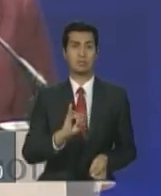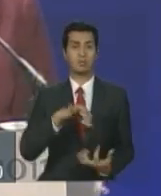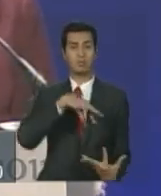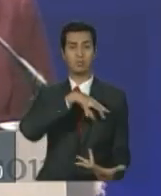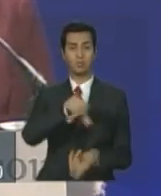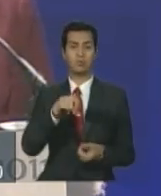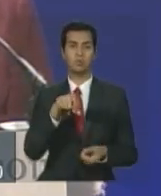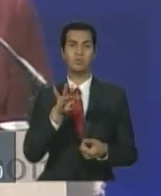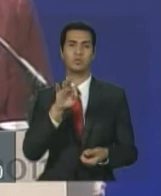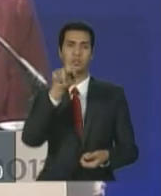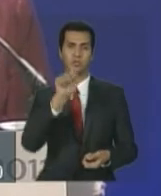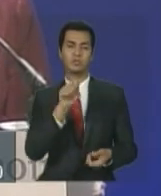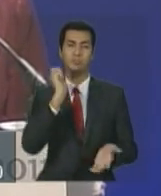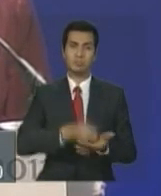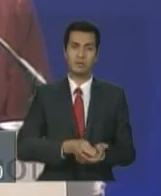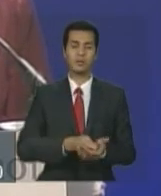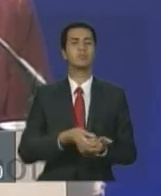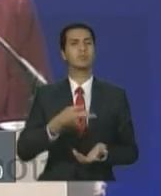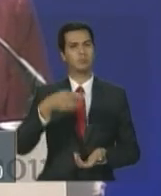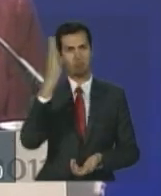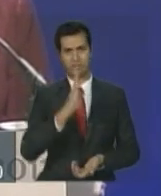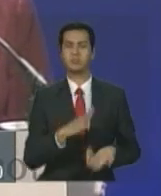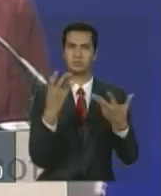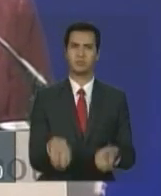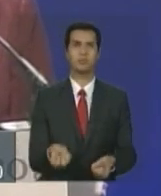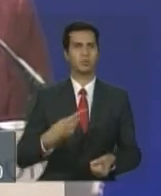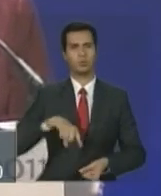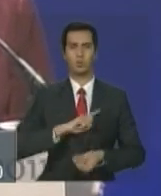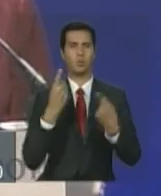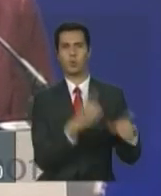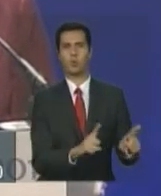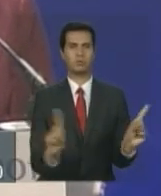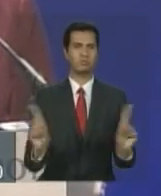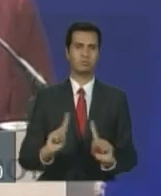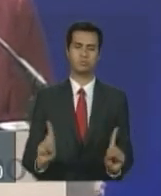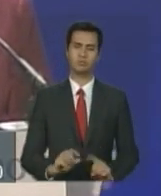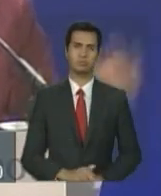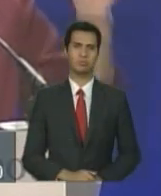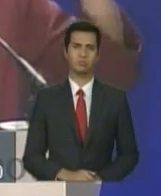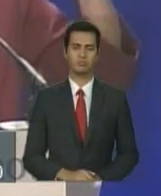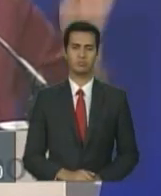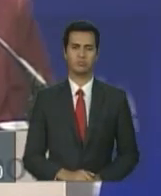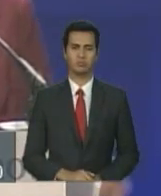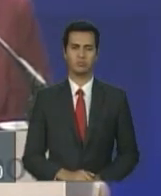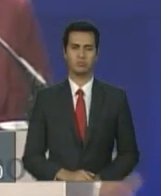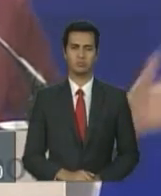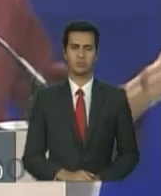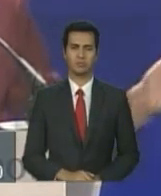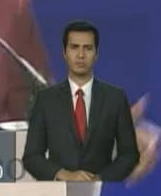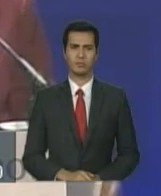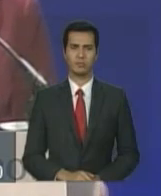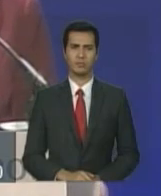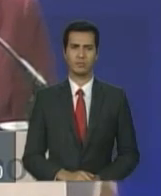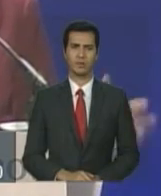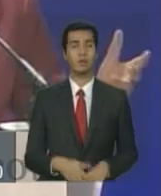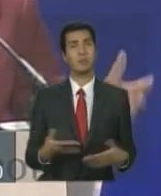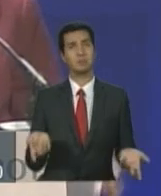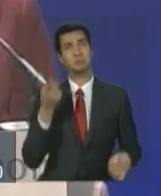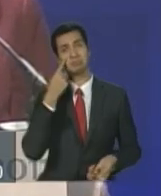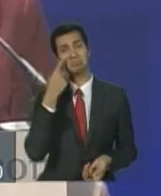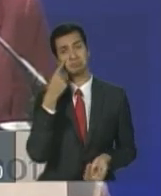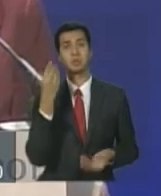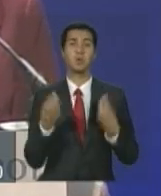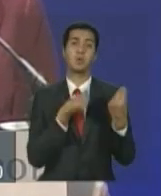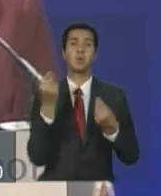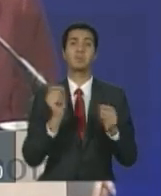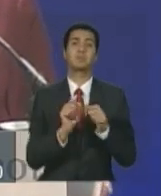Brasil adota também. Nós não somos contra. Não, aí depende de como é que ela vai ser, né? Não sou eu